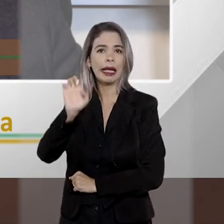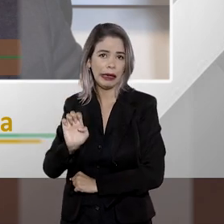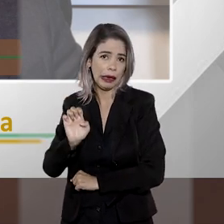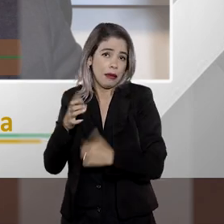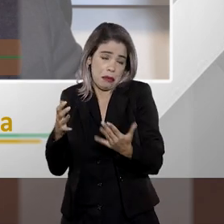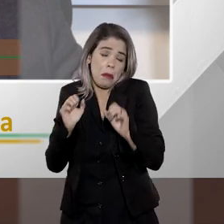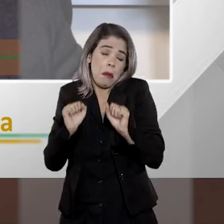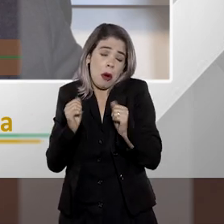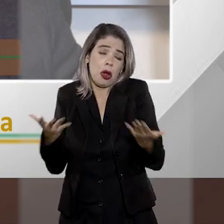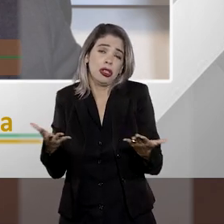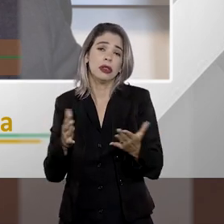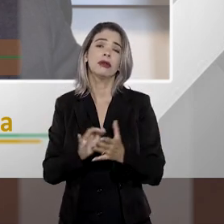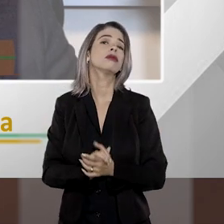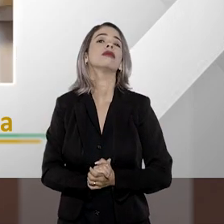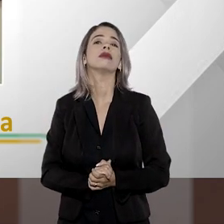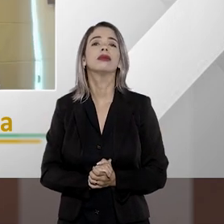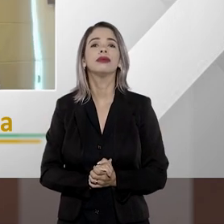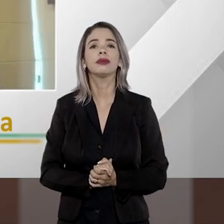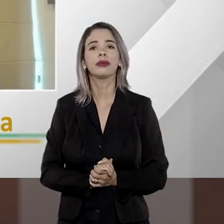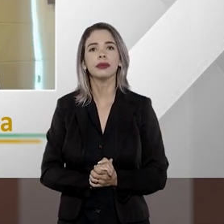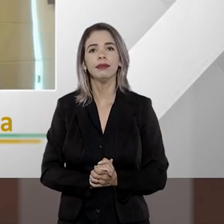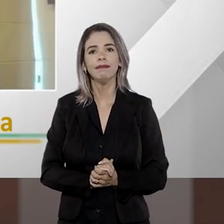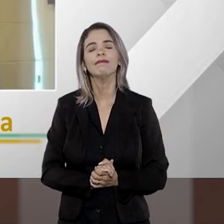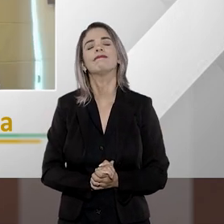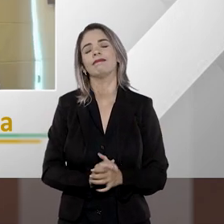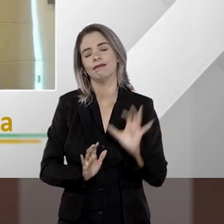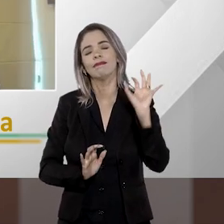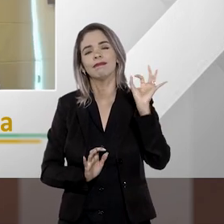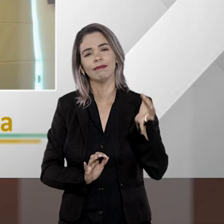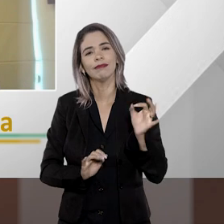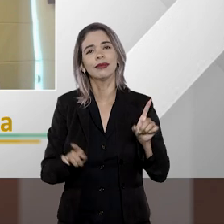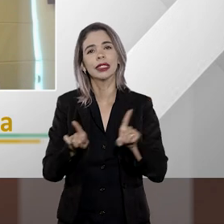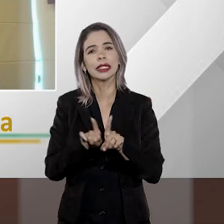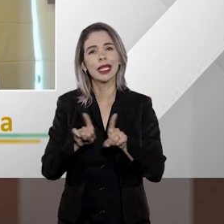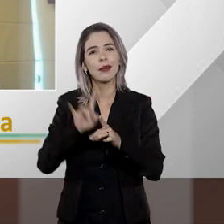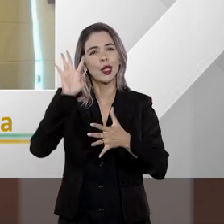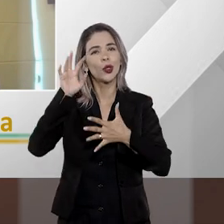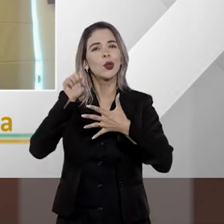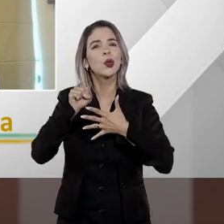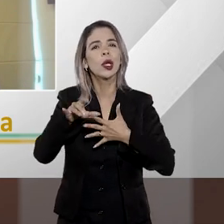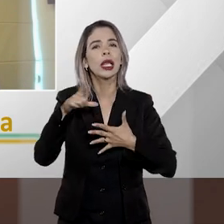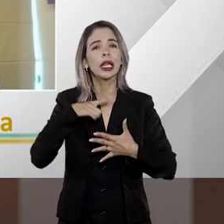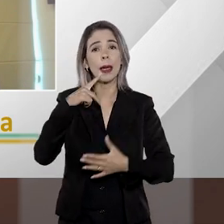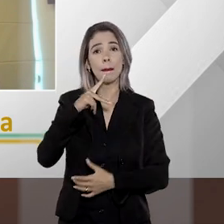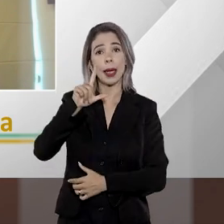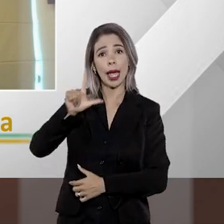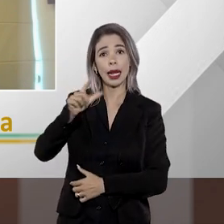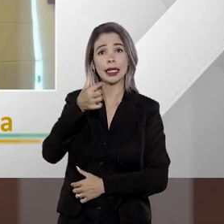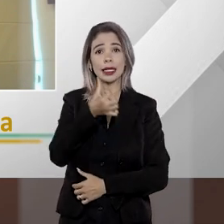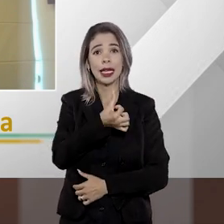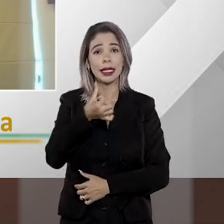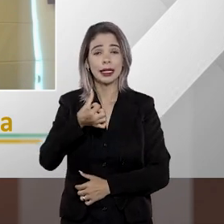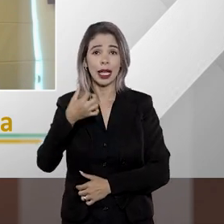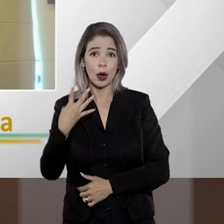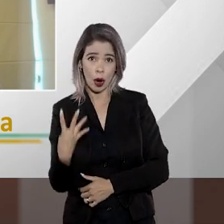formas de execução. Além de todo esse embasamento jurisprudencial, a gente também tem o PL